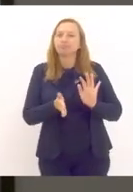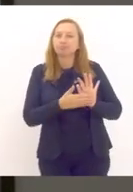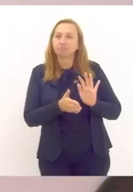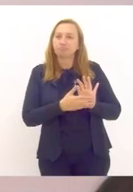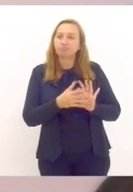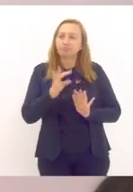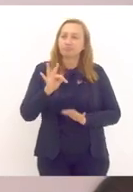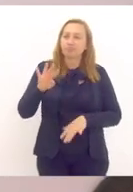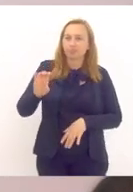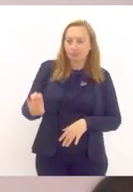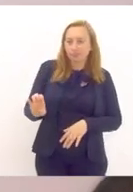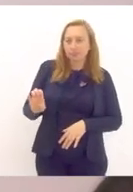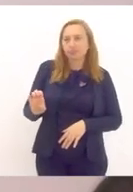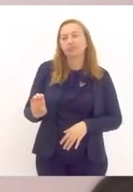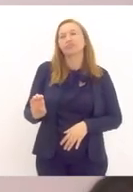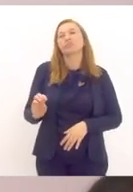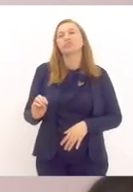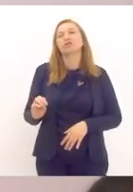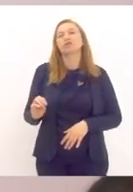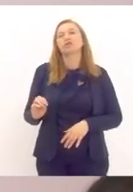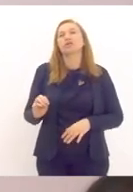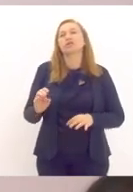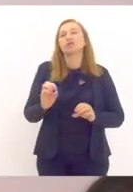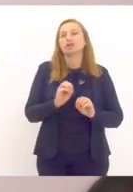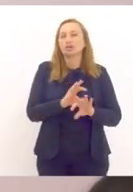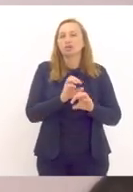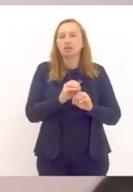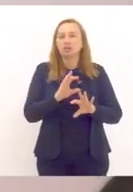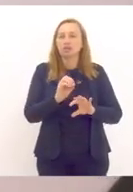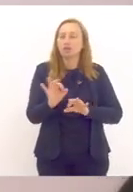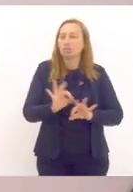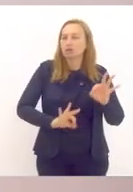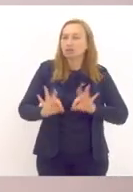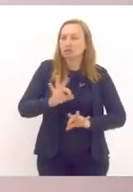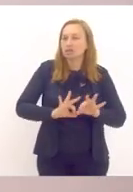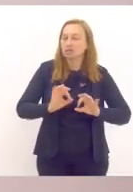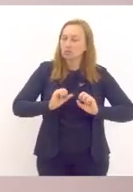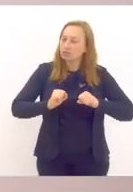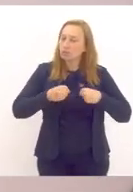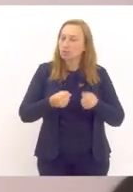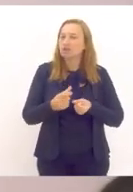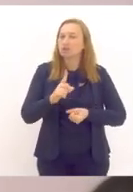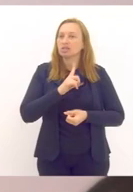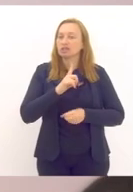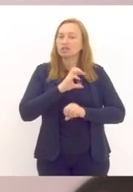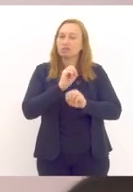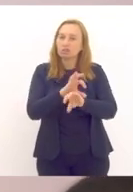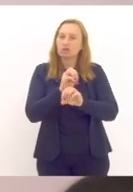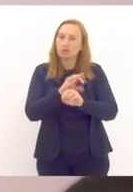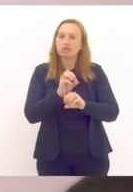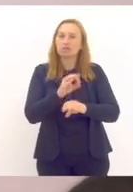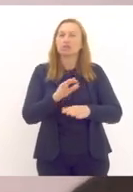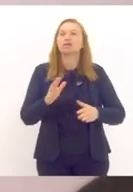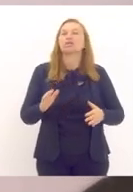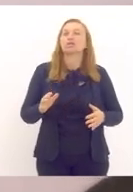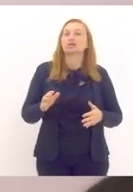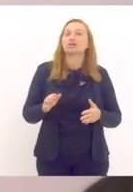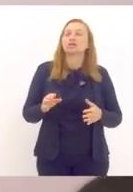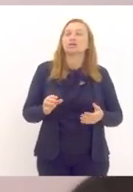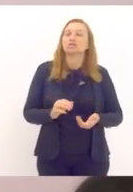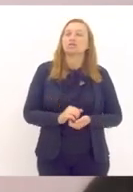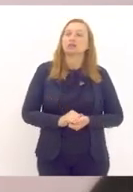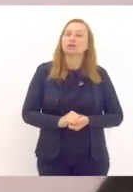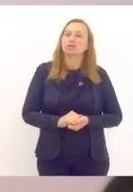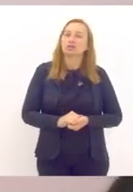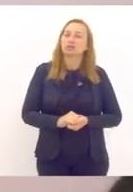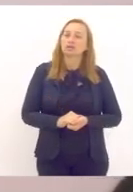de educação, e com a capacidade de planejamento reforçada que a educação teve, o que ela fez? Ela começou empenhando já de cara a